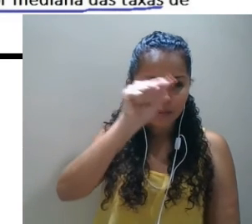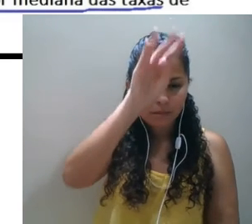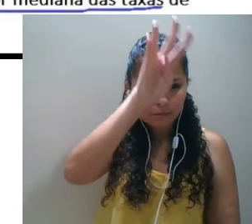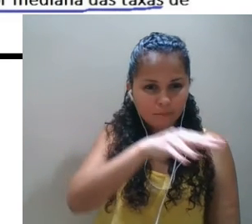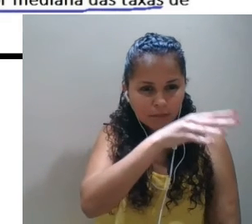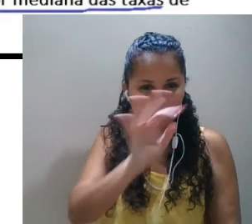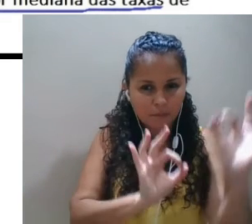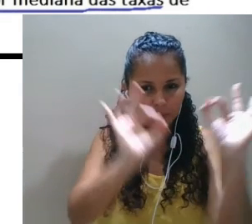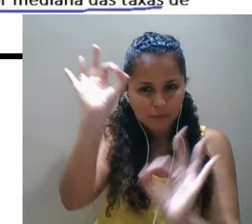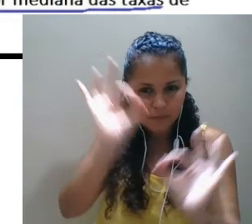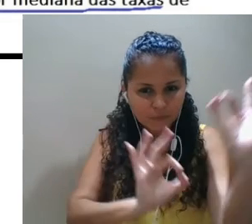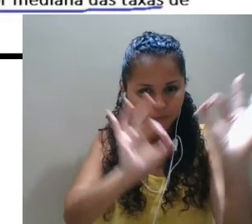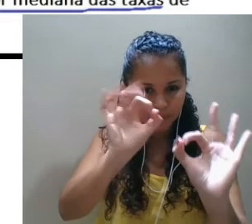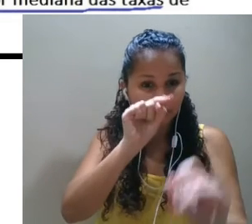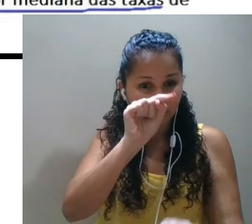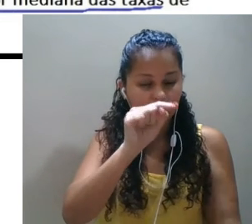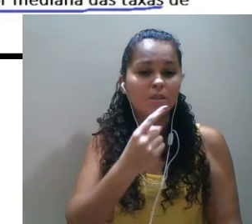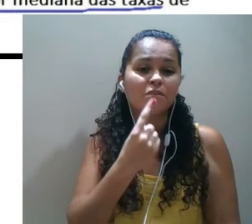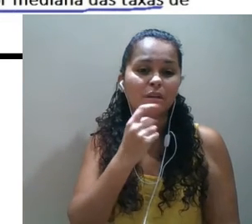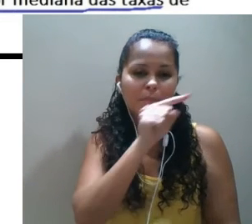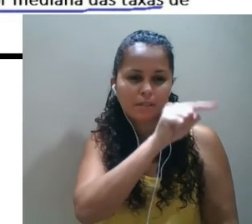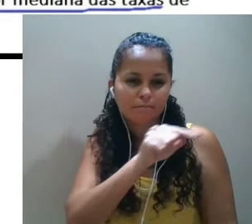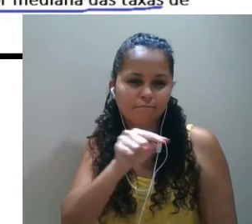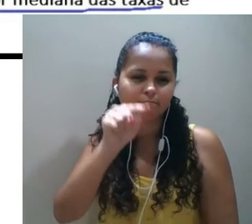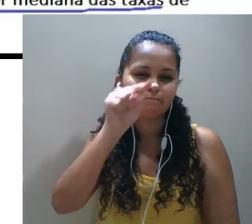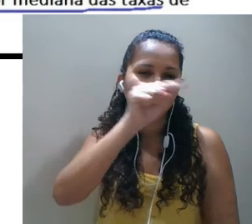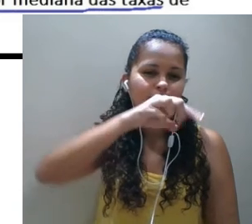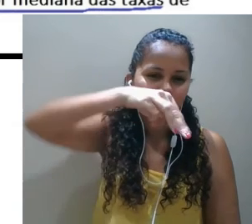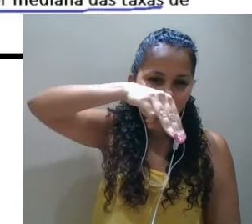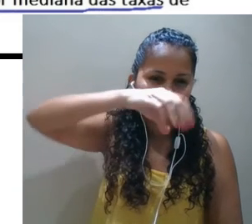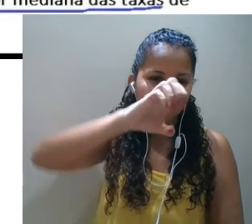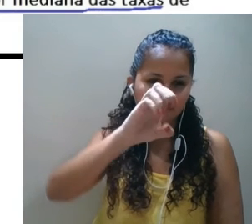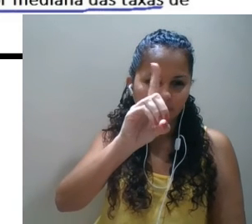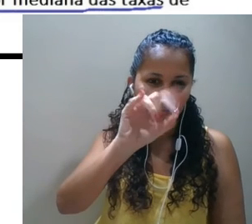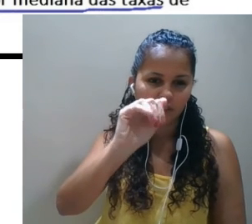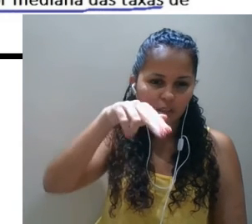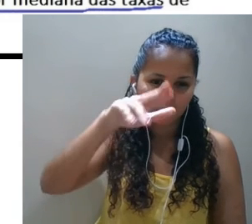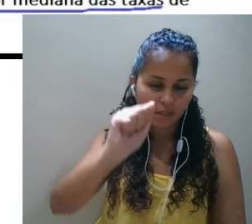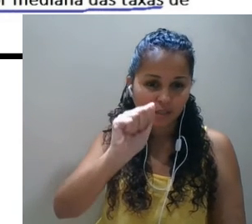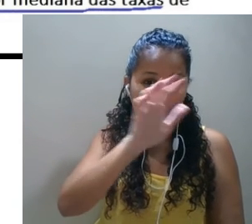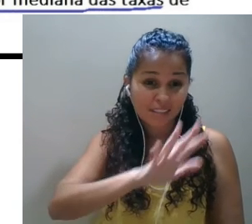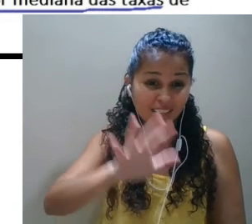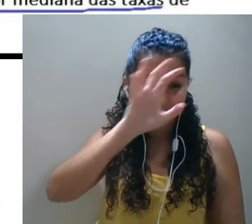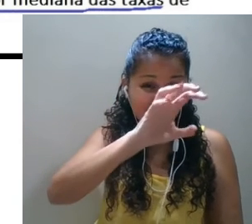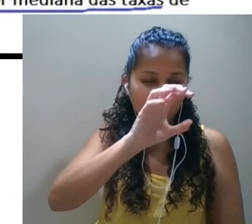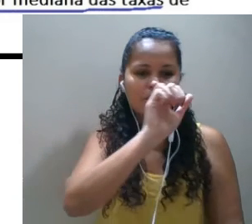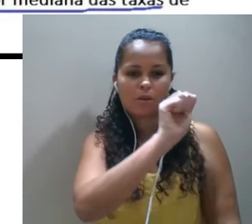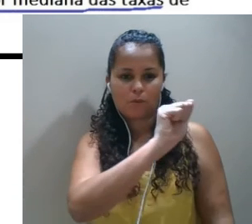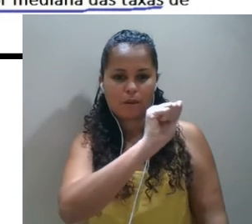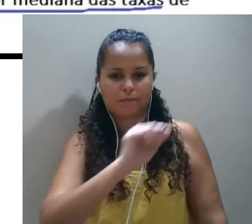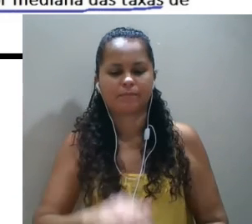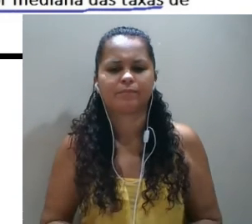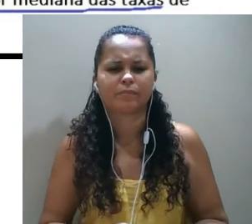este aqui, ou esta aqui, é a mediana de desemprego da região A. Como são poucas